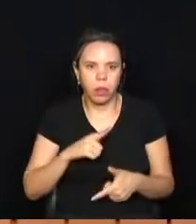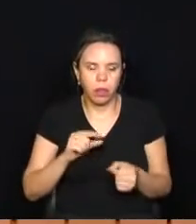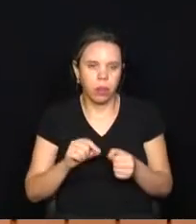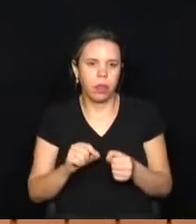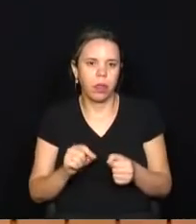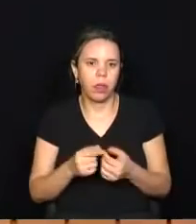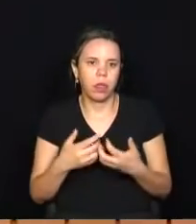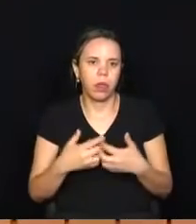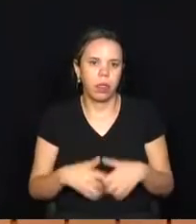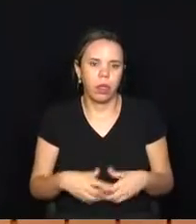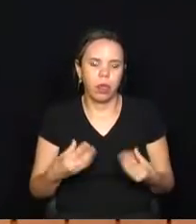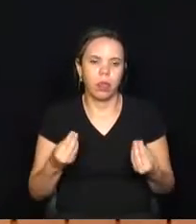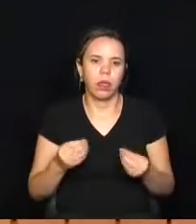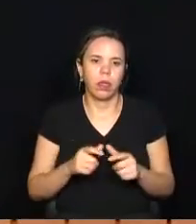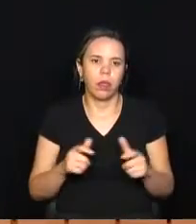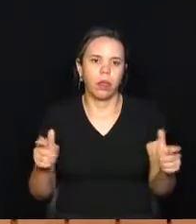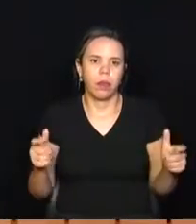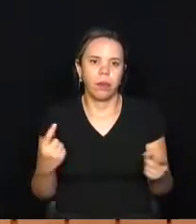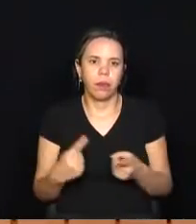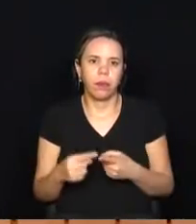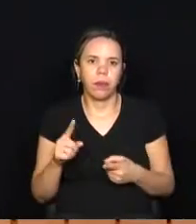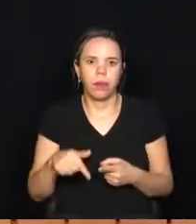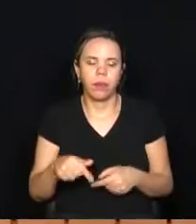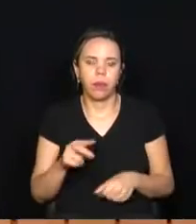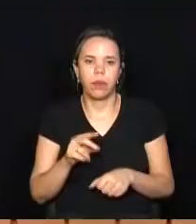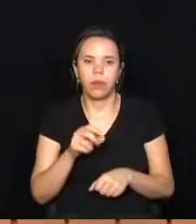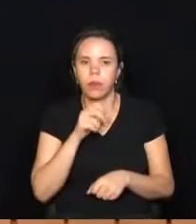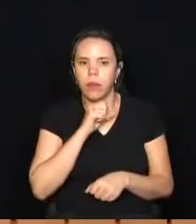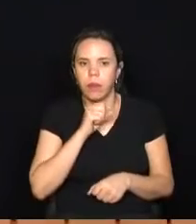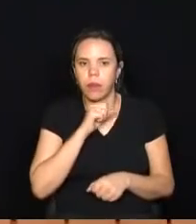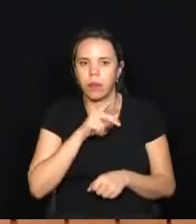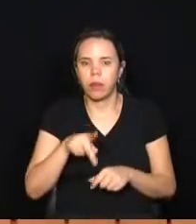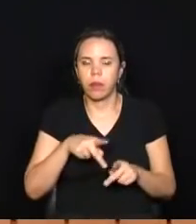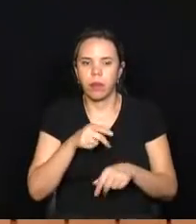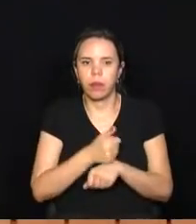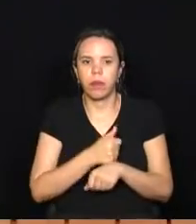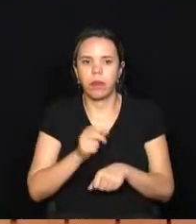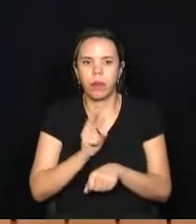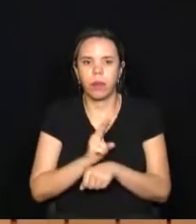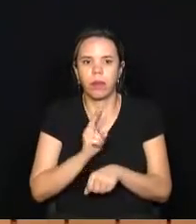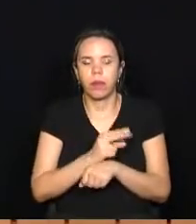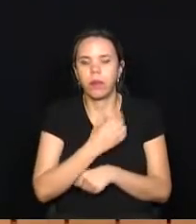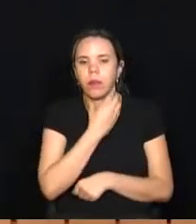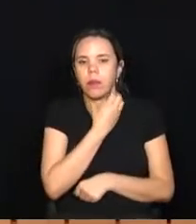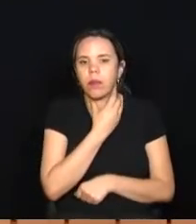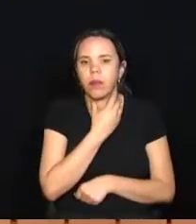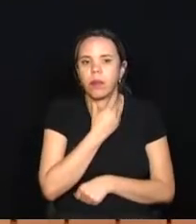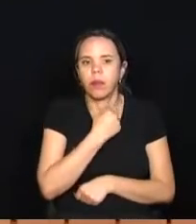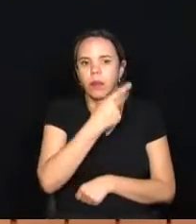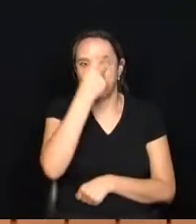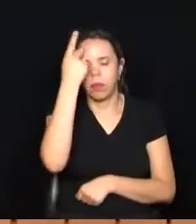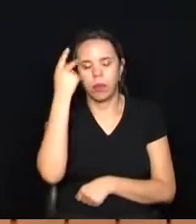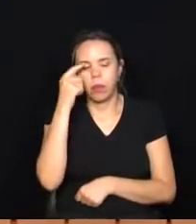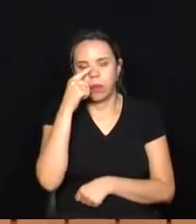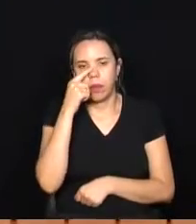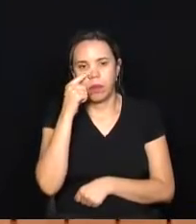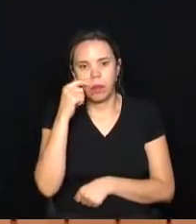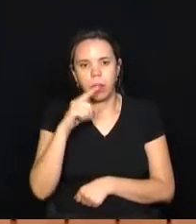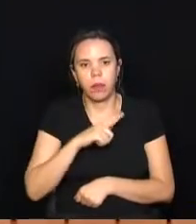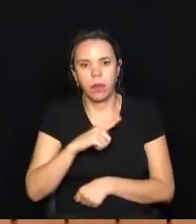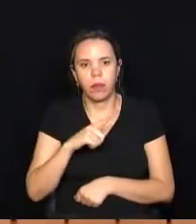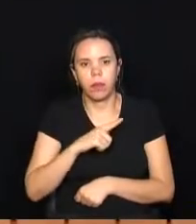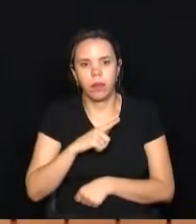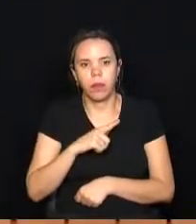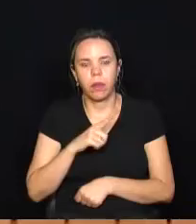feito muito grande, porque o idoso fica na mão de um cuidador. E um cuidador,